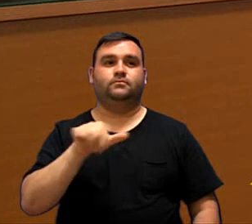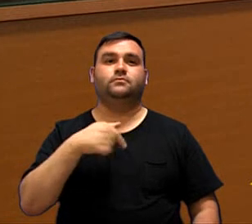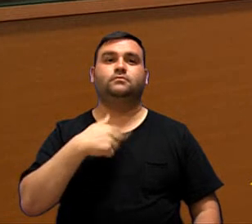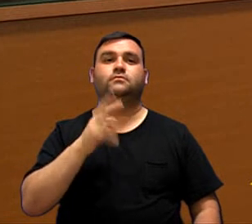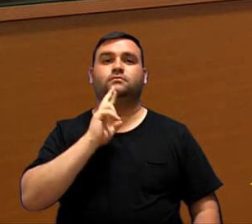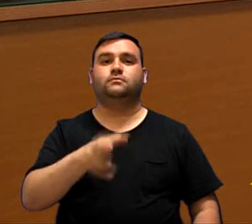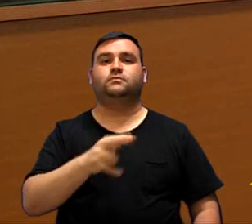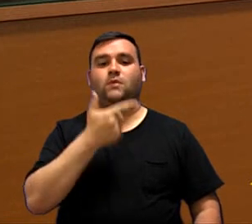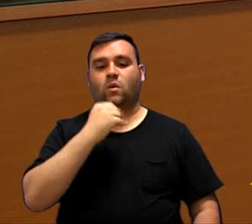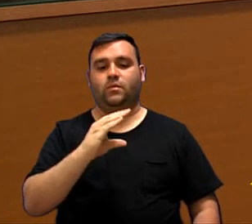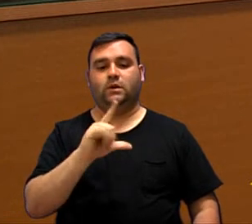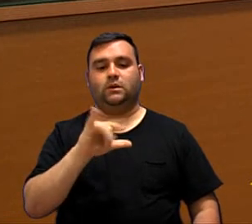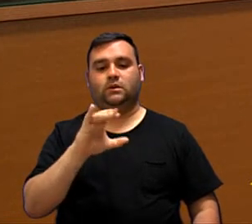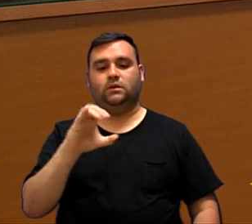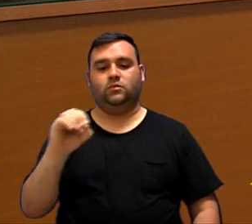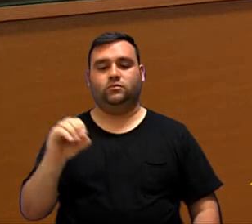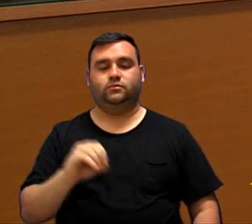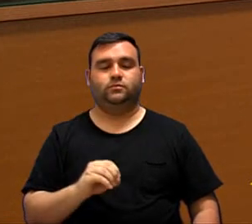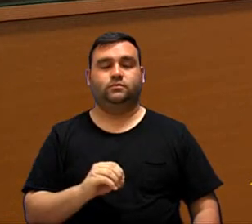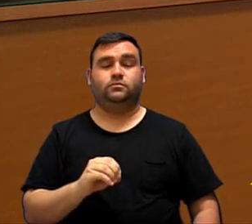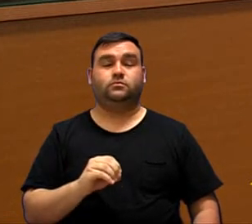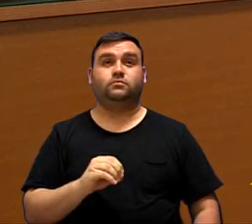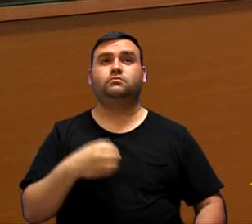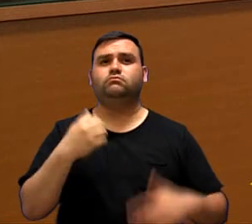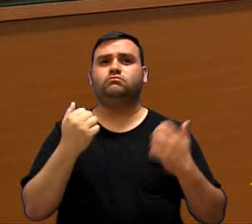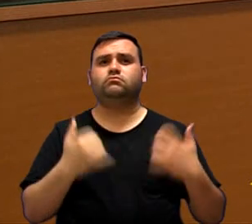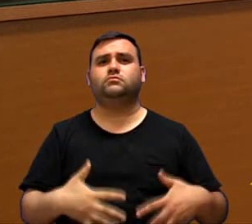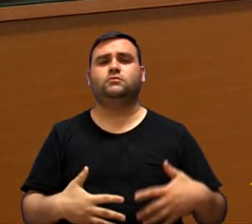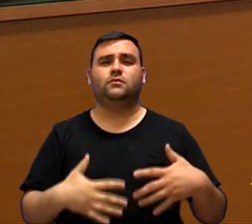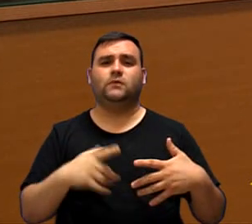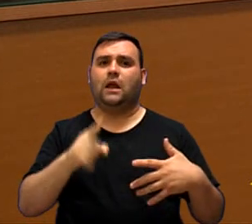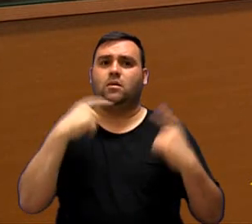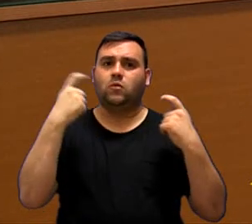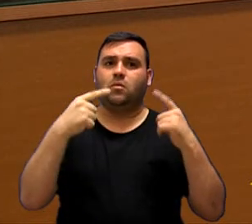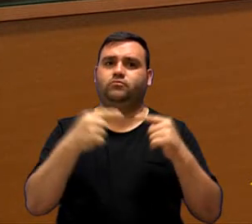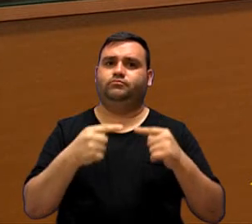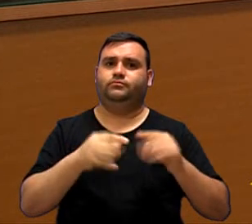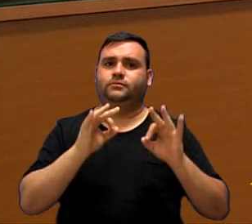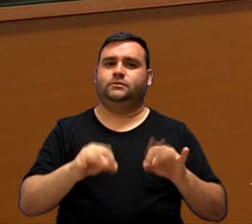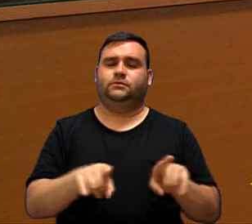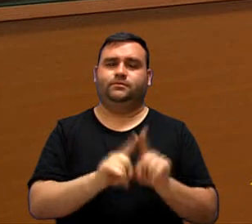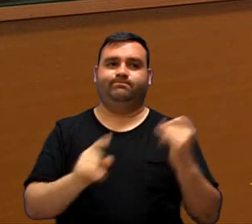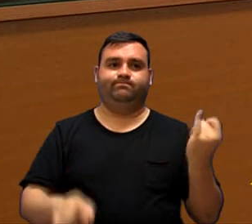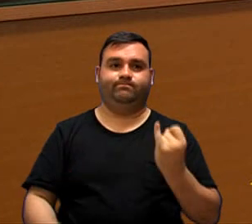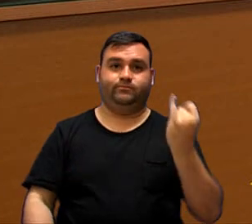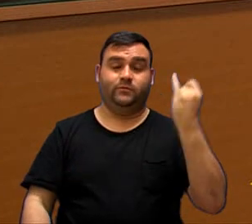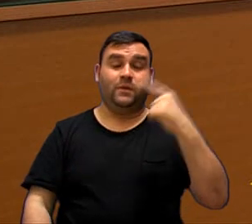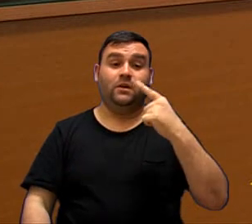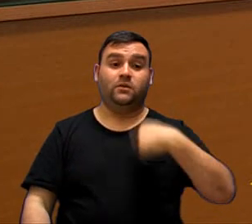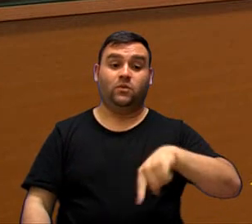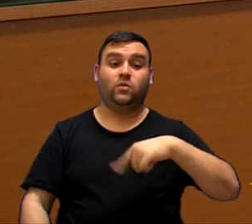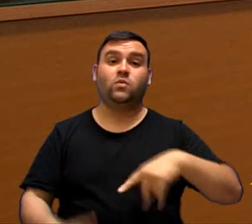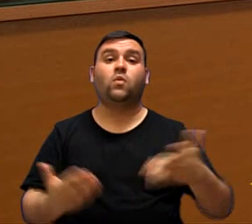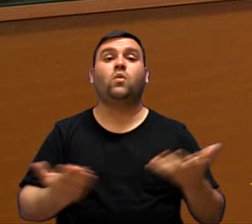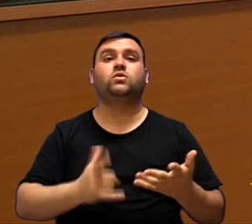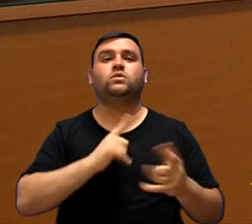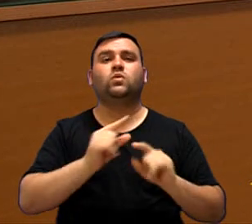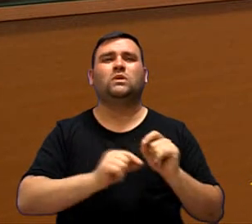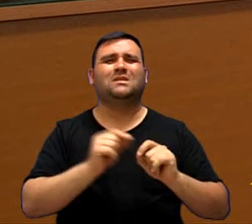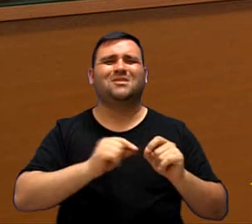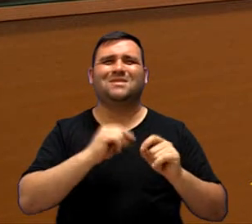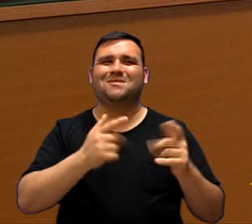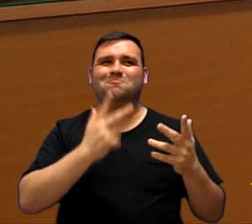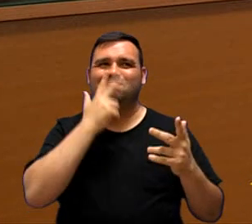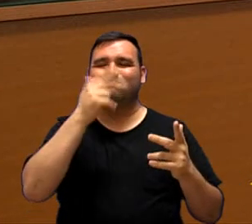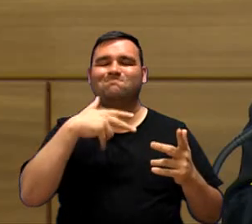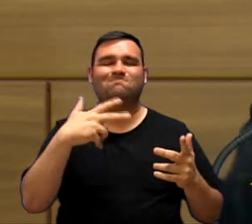Queria responder ao Cláudio. Na verdade, a preocupação dele é válida e muito importante. O que nós temos hoje é uma cena quase